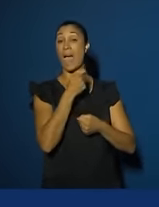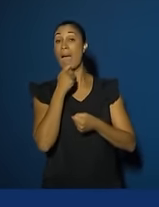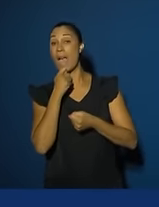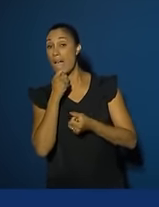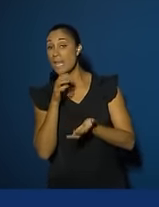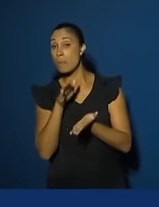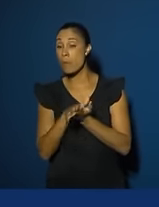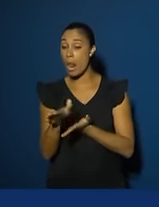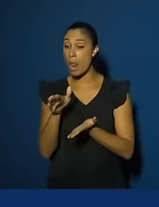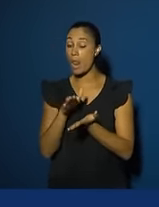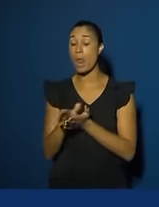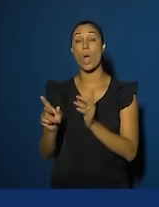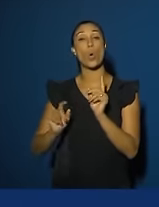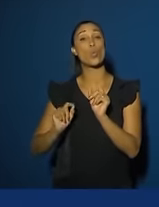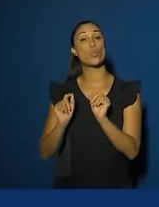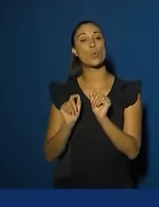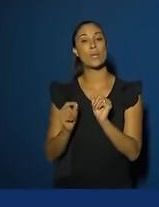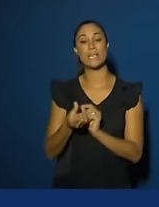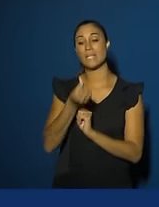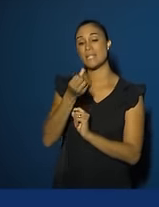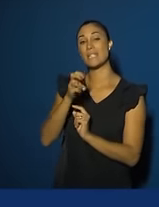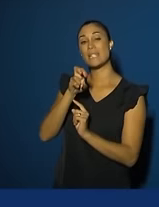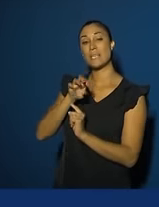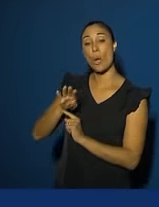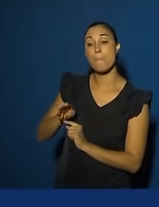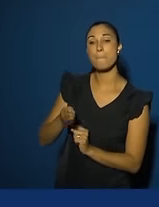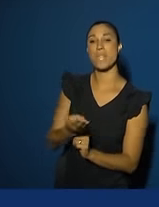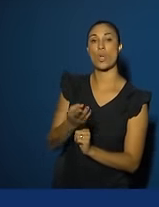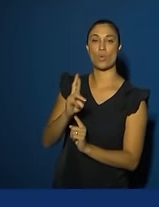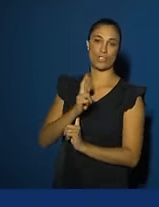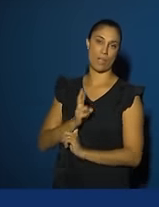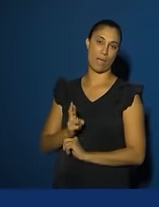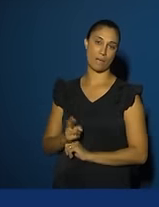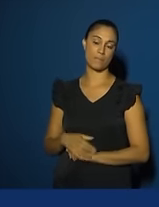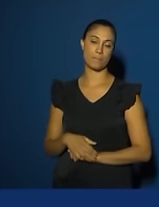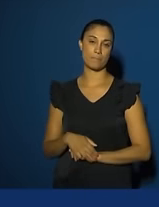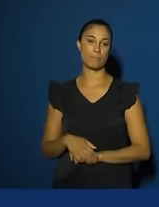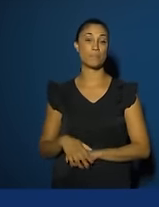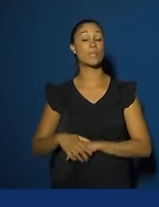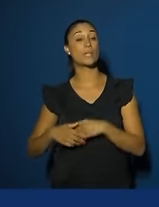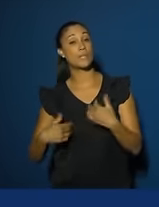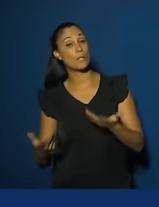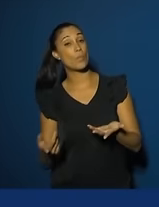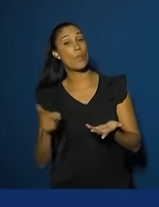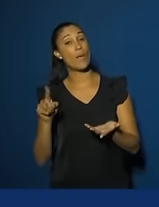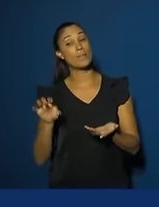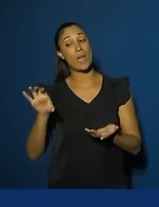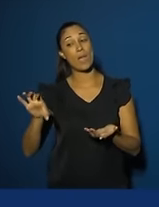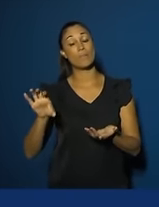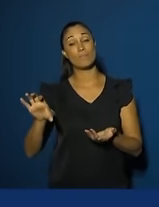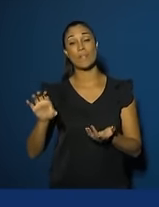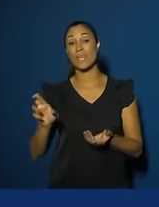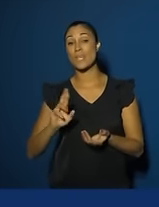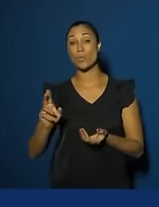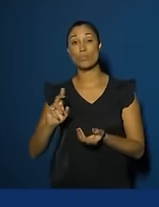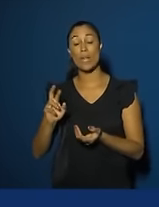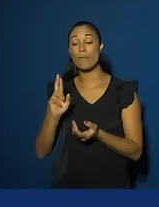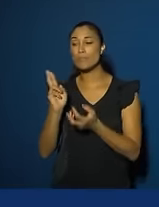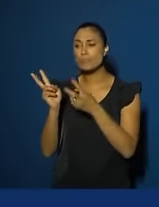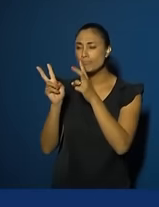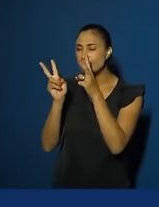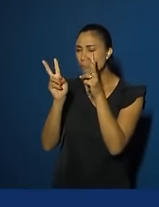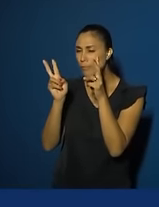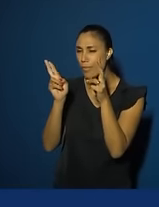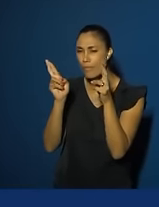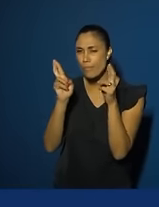em compensações R 65 bilhões de reais Essa era uma coisa que não tava no radar